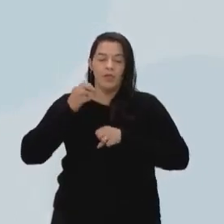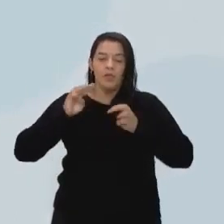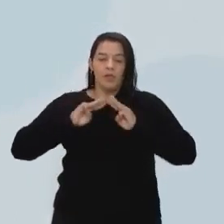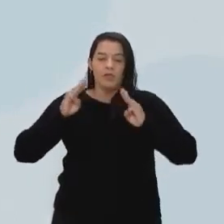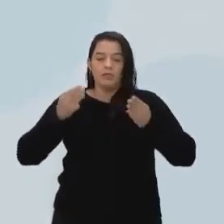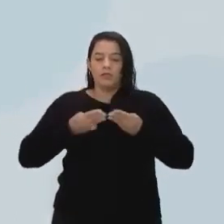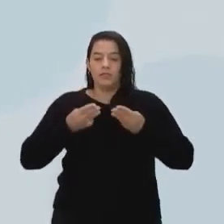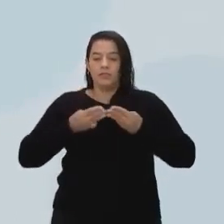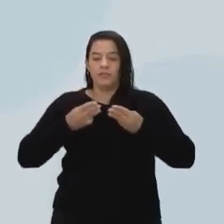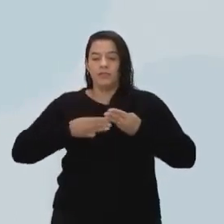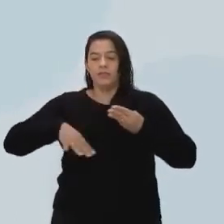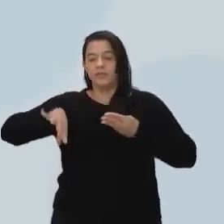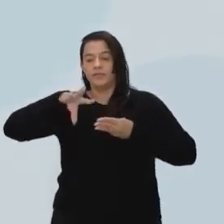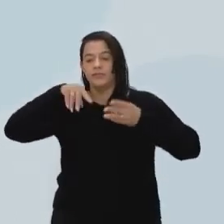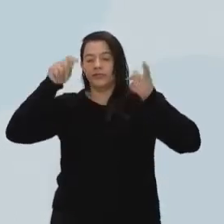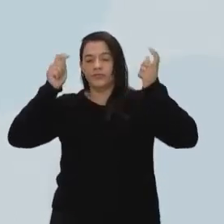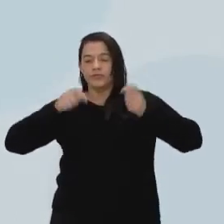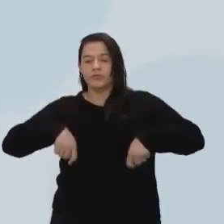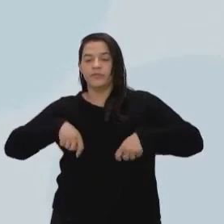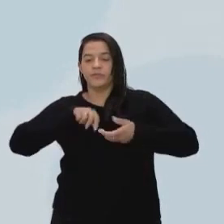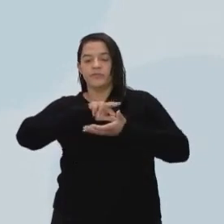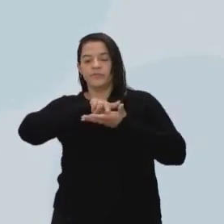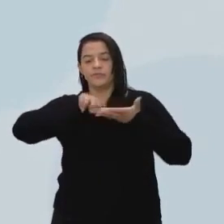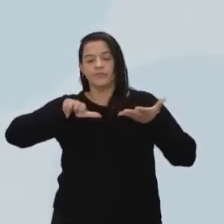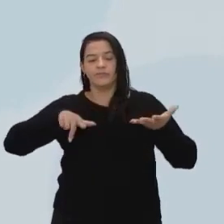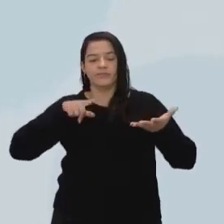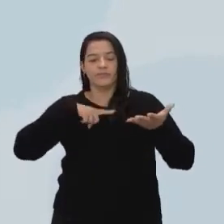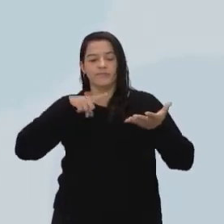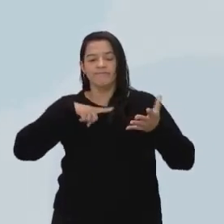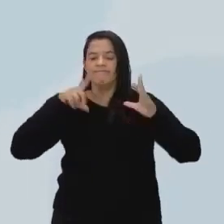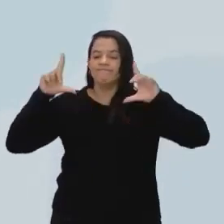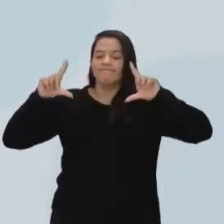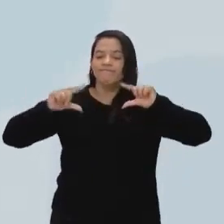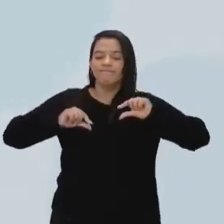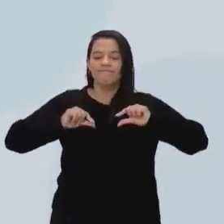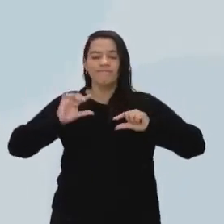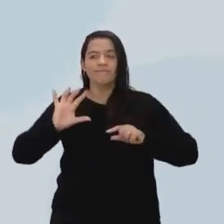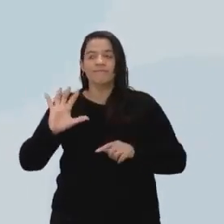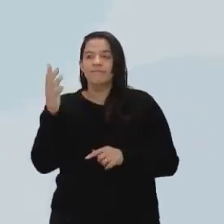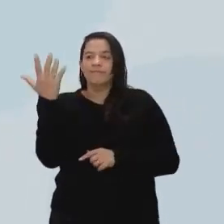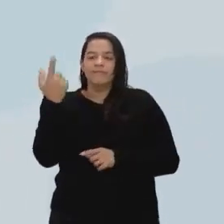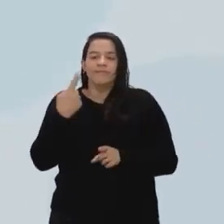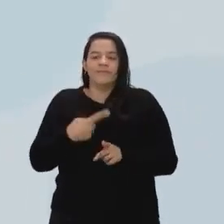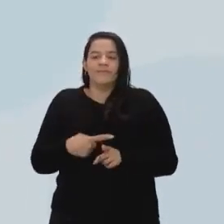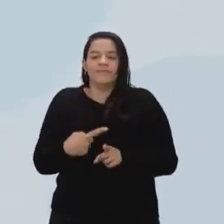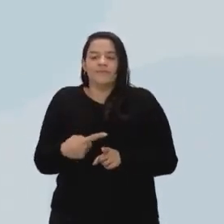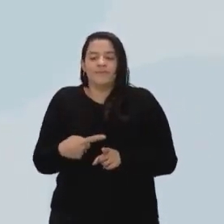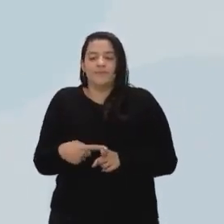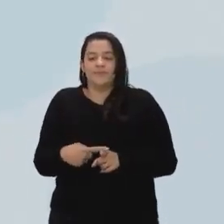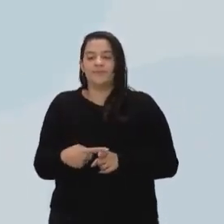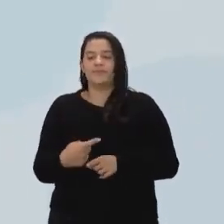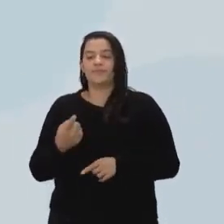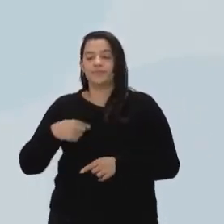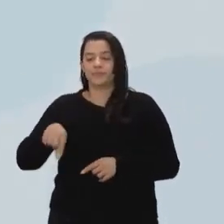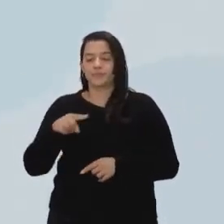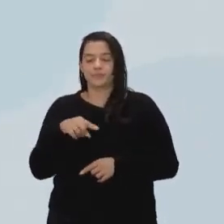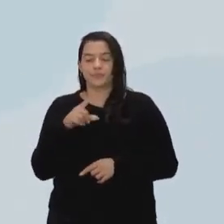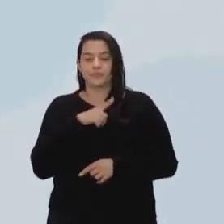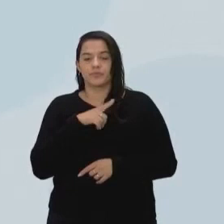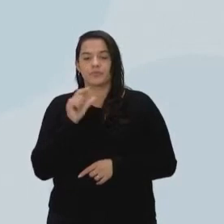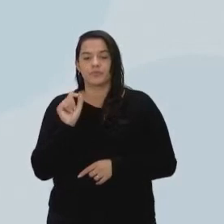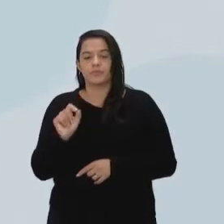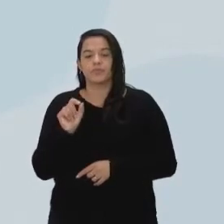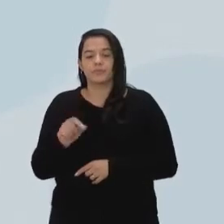sólido, porque o calcário é sólido, então vai diminuir essa massa. Por que de repente esse item a gente pode considerar